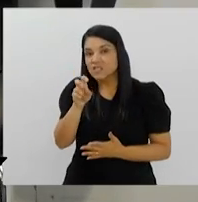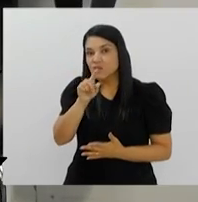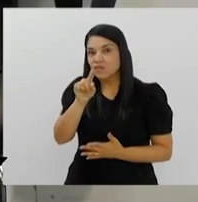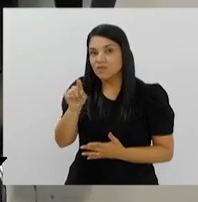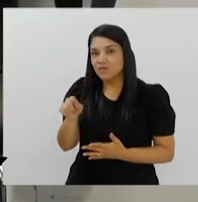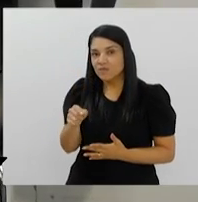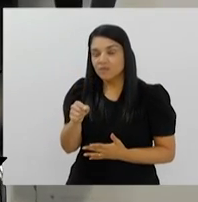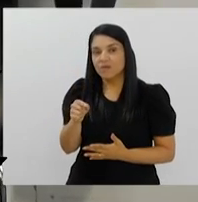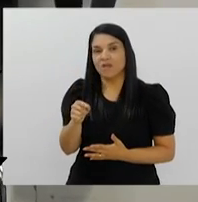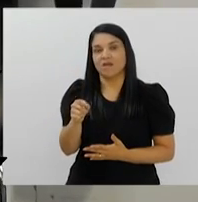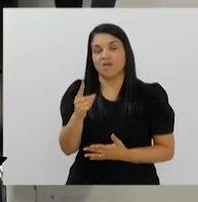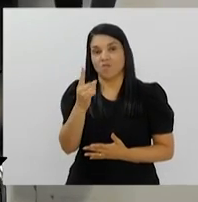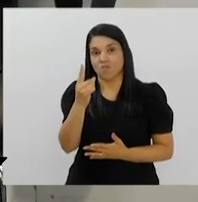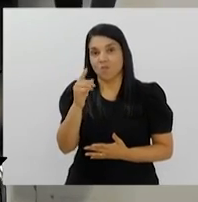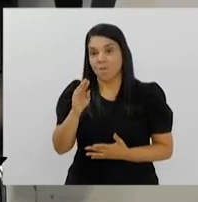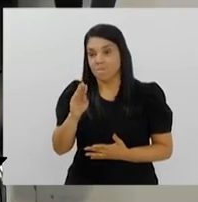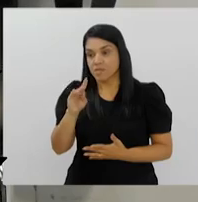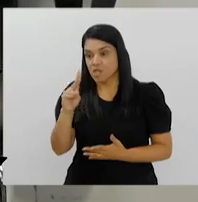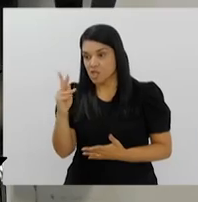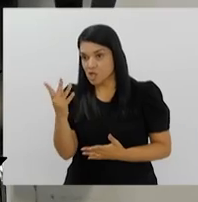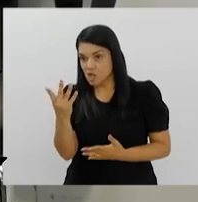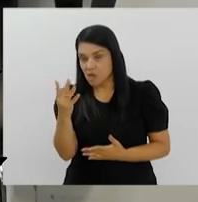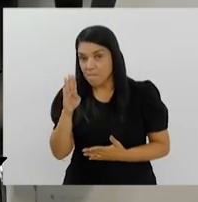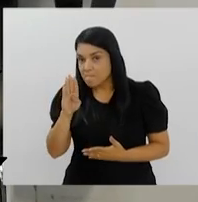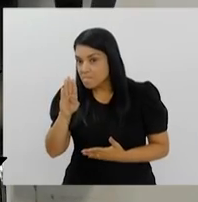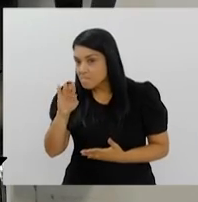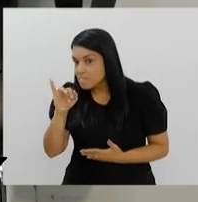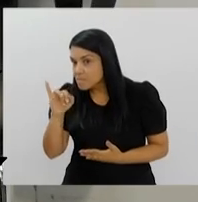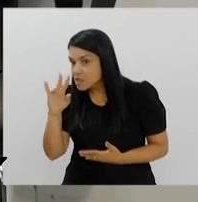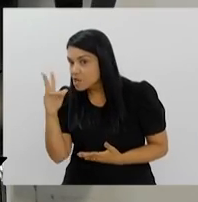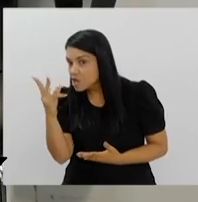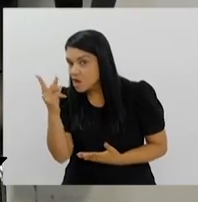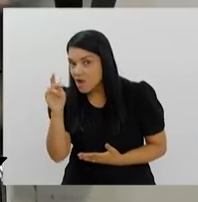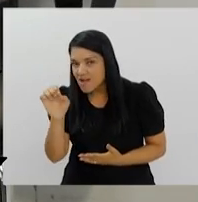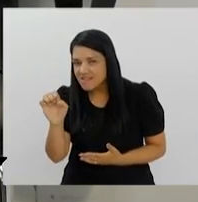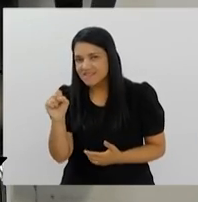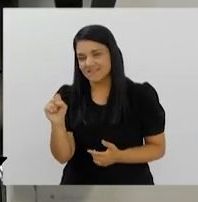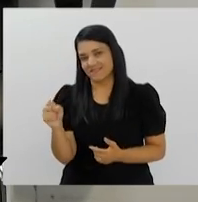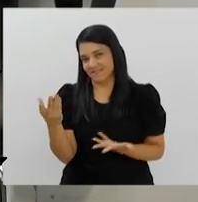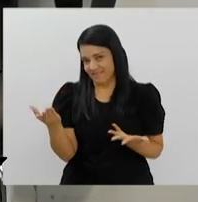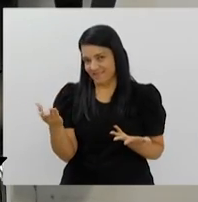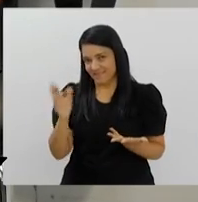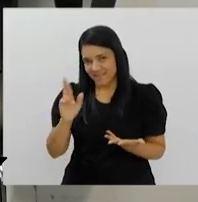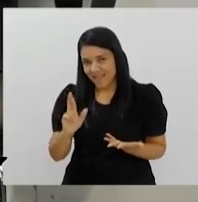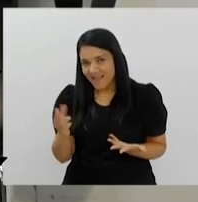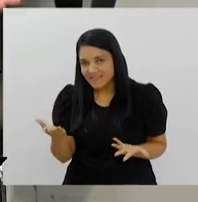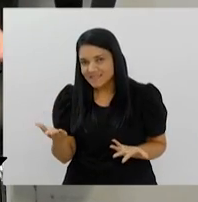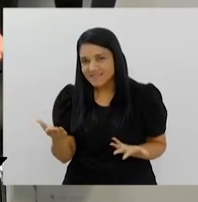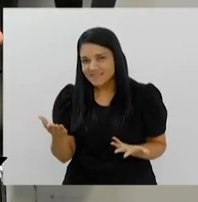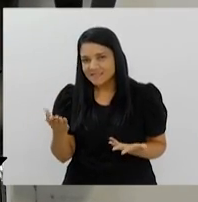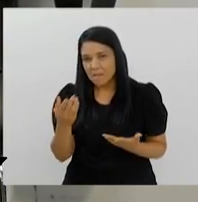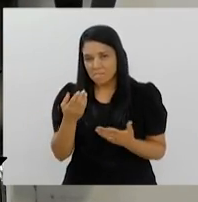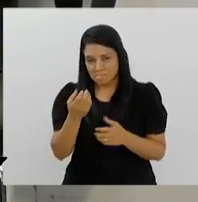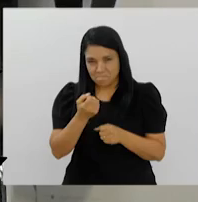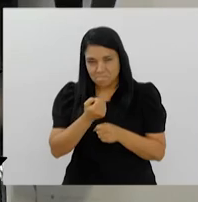bilhões vocês sabem a diferença de milhões Para Bilhões dizer que eles estão em prejuízo que vão ver só eu